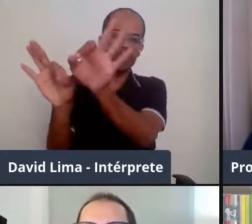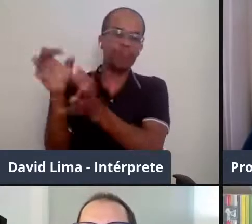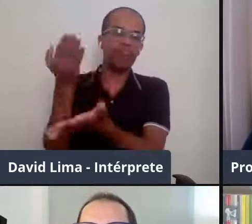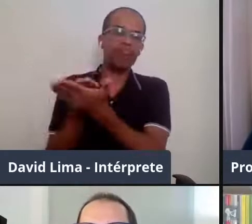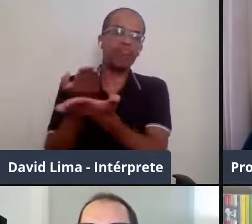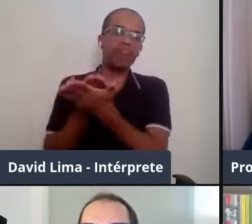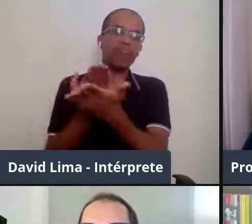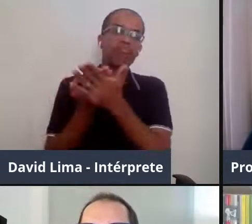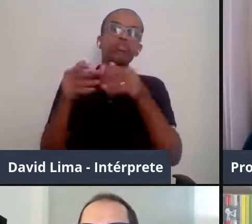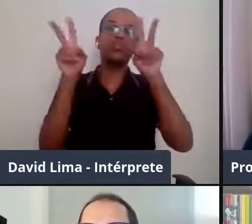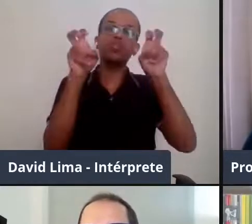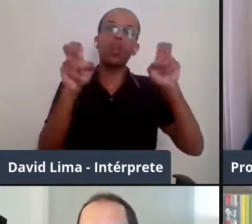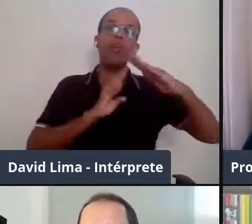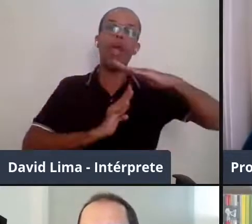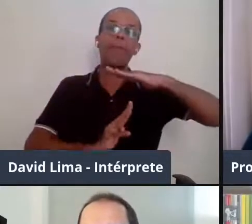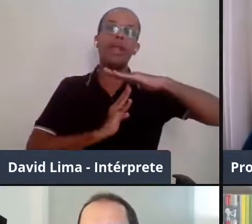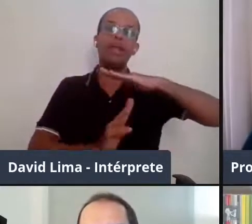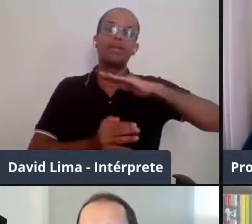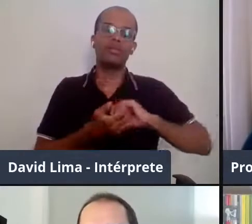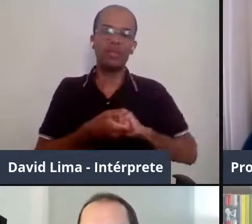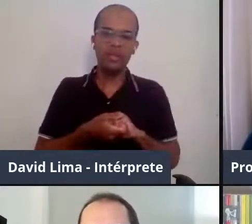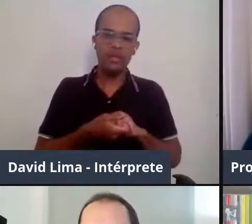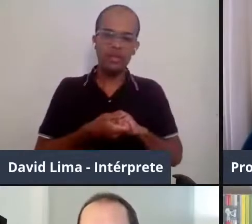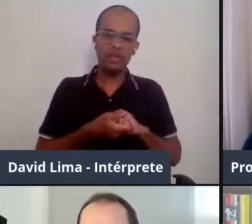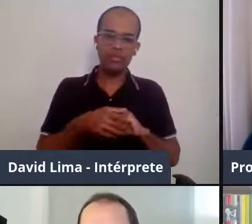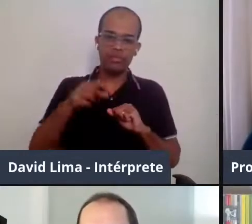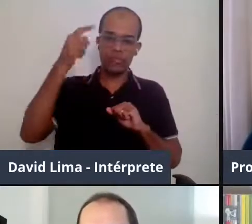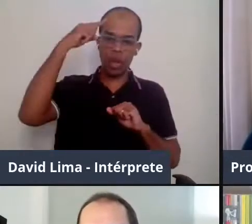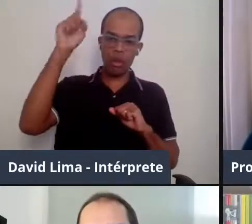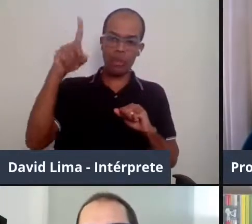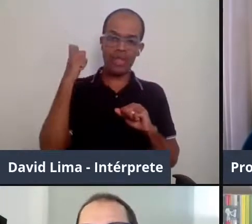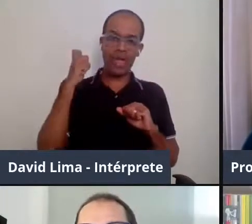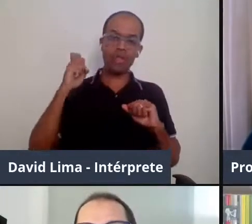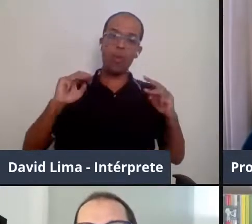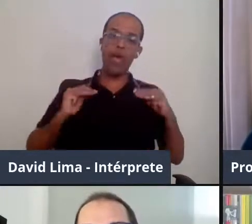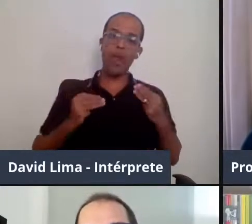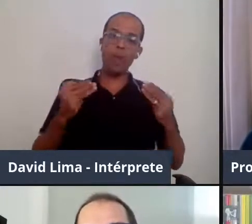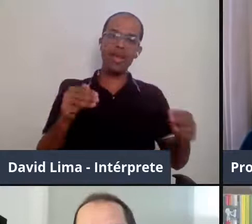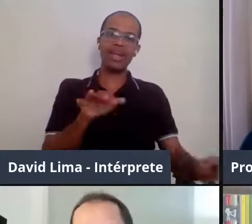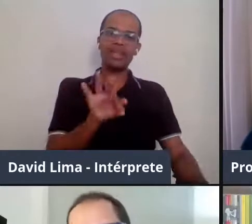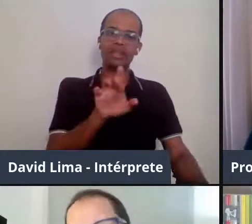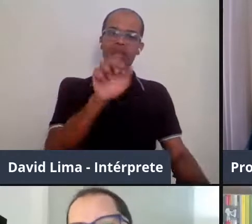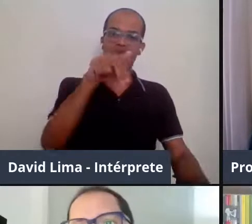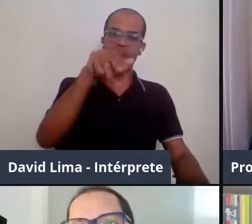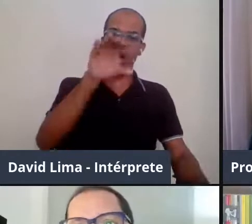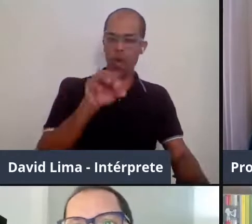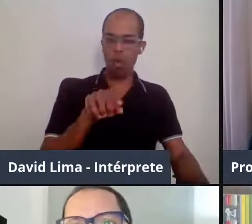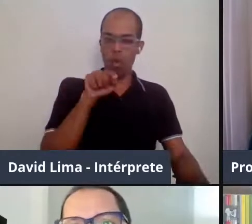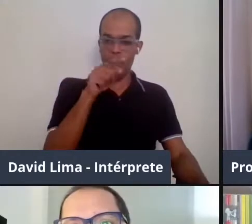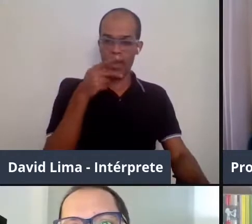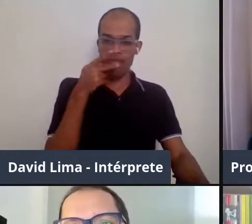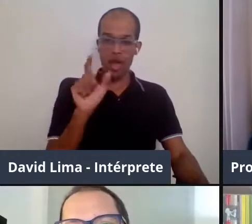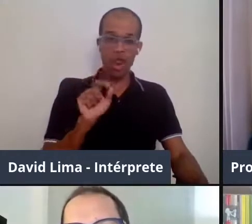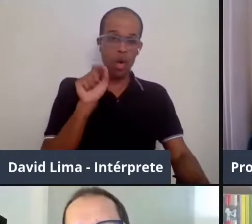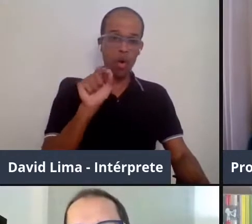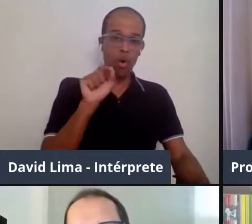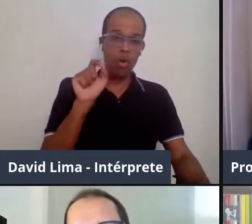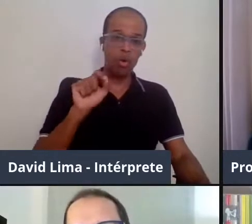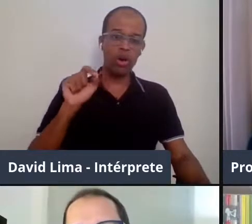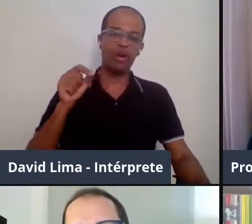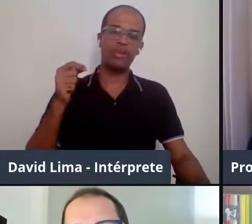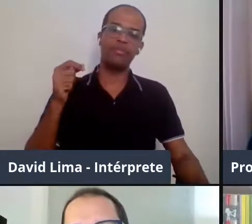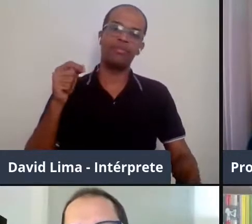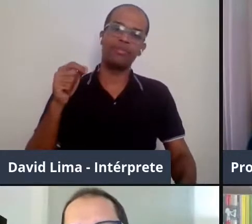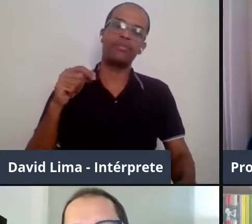lembro muito bem de uma declaração era na época, era o ministro Franco Moreira, que ele chegou, a partir de estudos, evidentemente, chegou